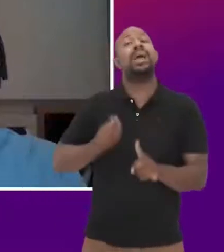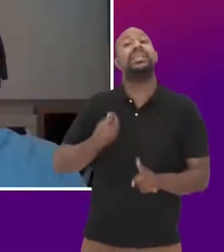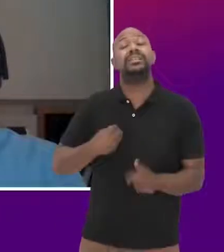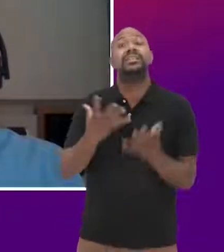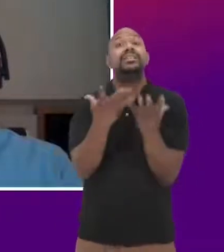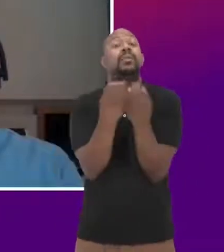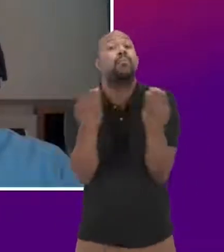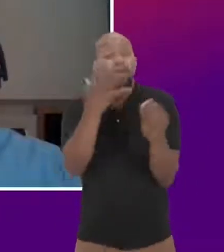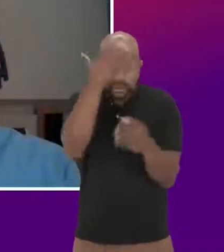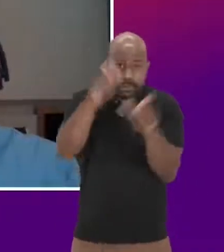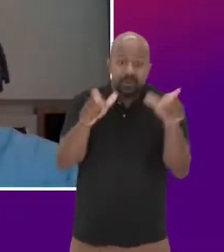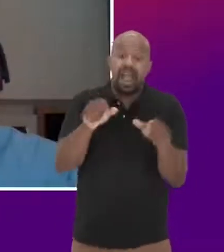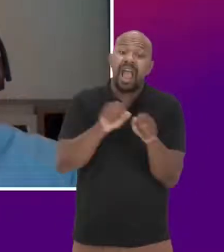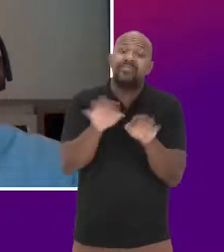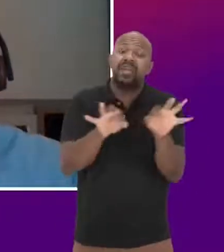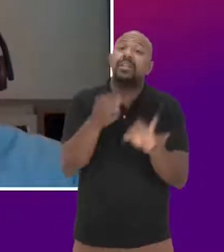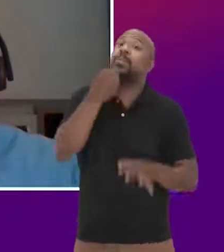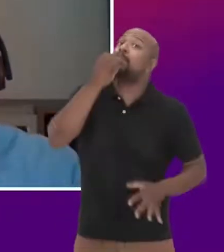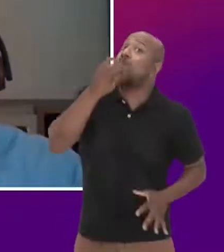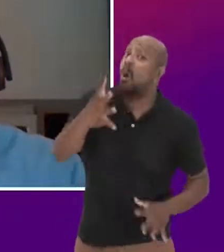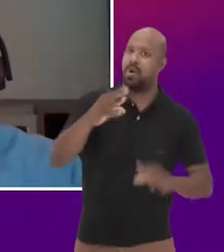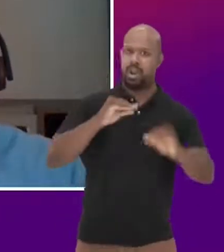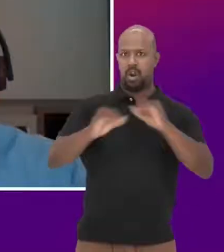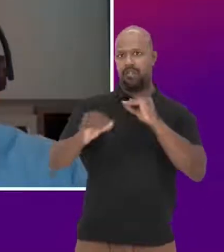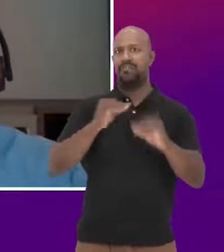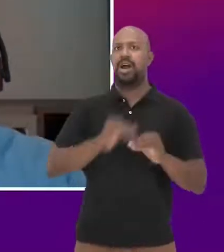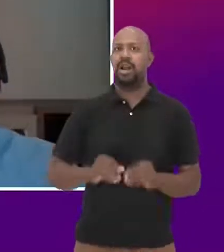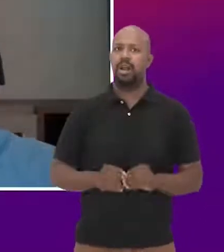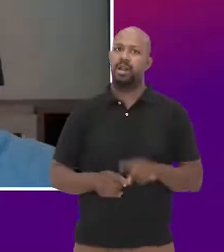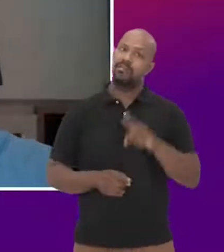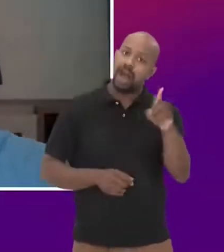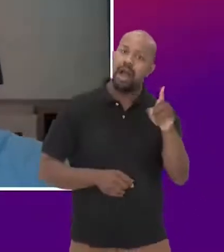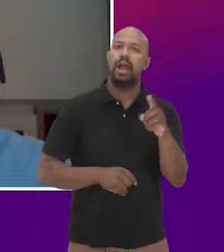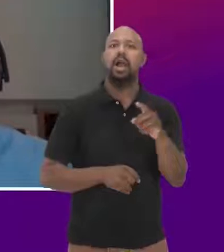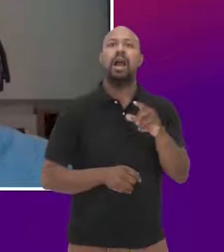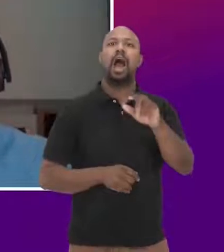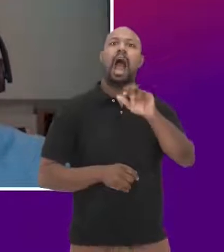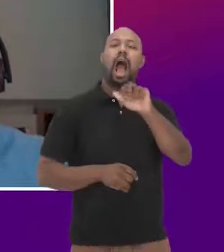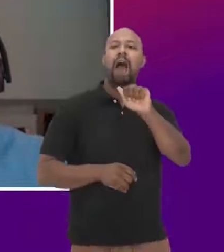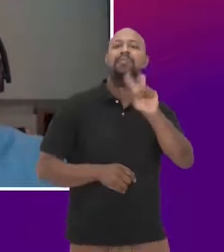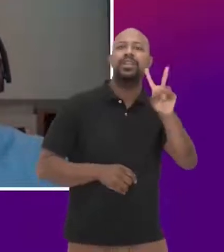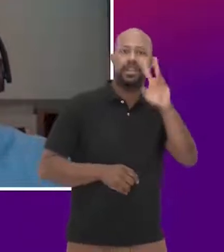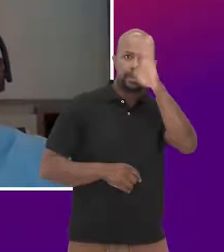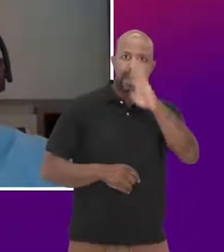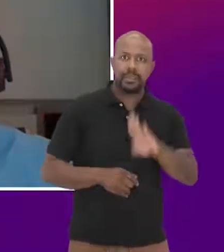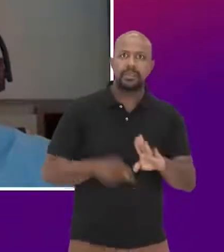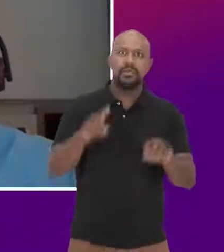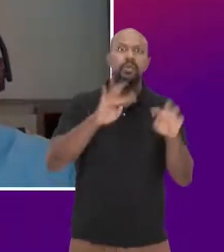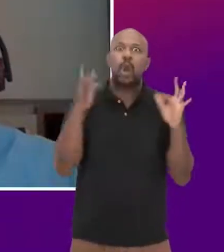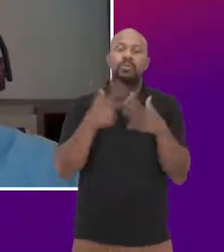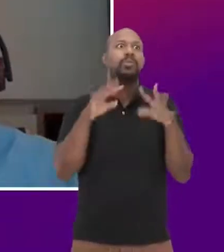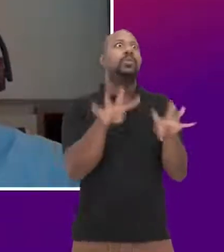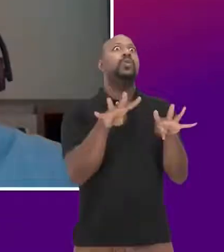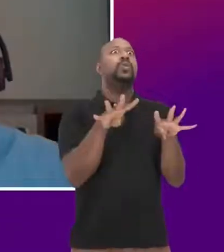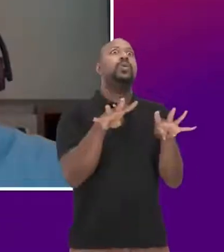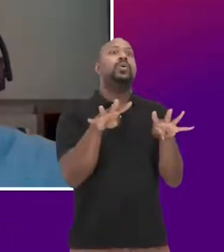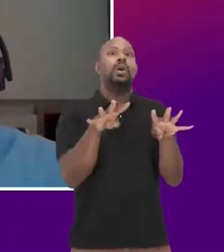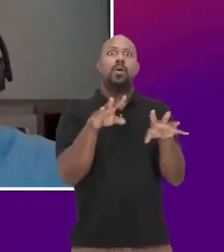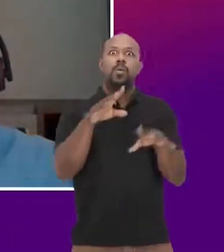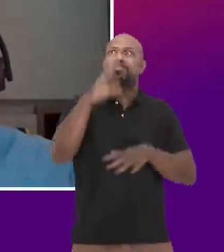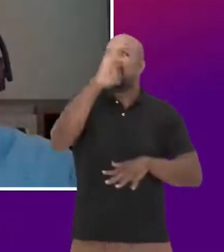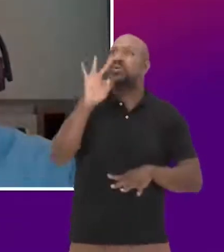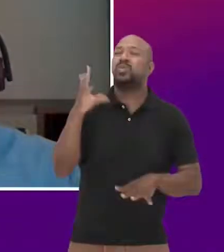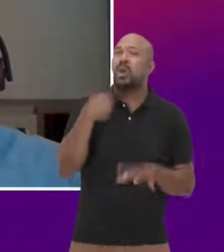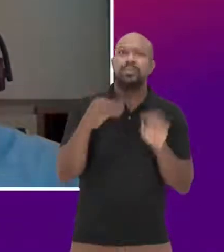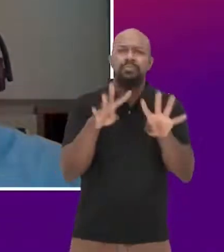muita gente fazendo boas novelas. Faça a Avenida Brasil, que você para o país. Isso é um resuminho